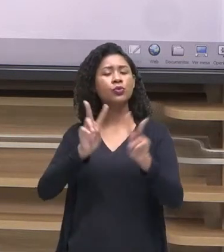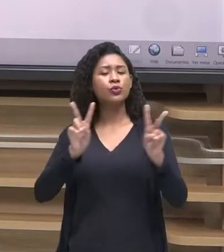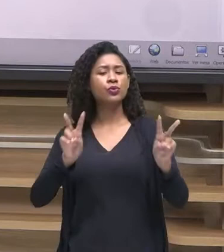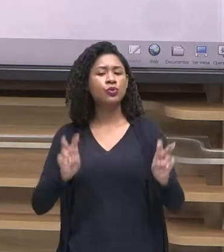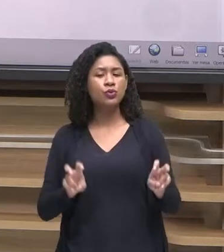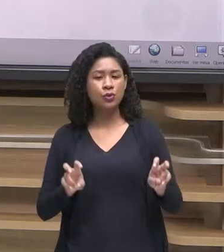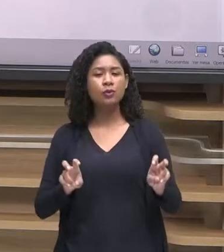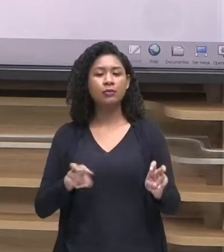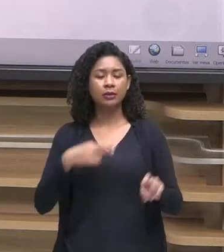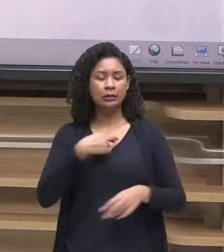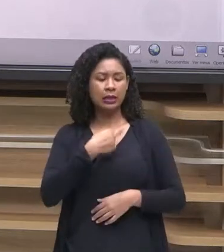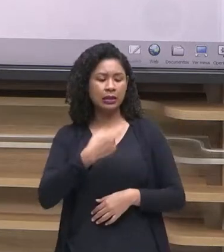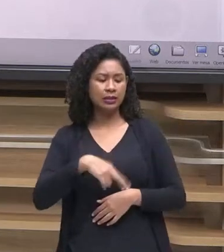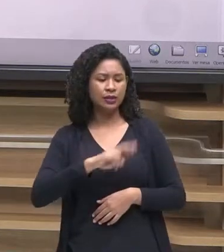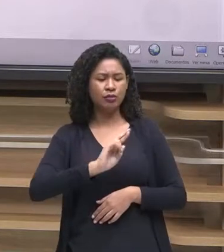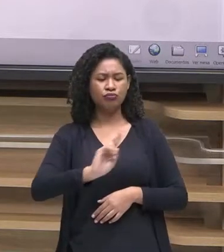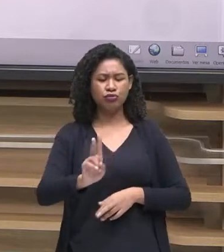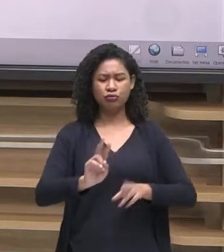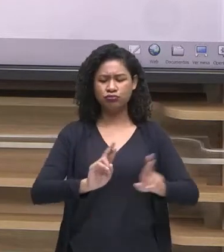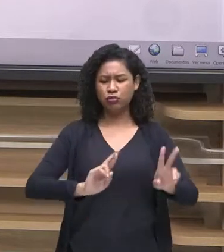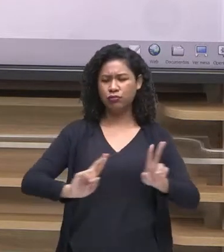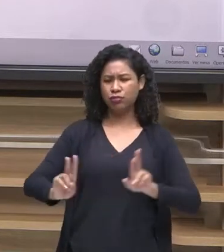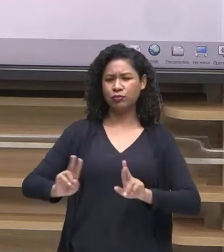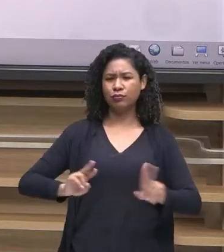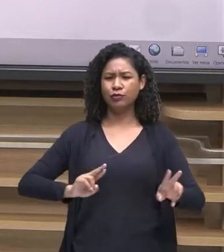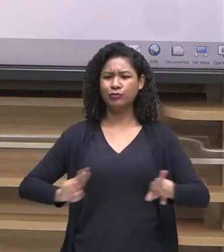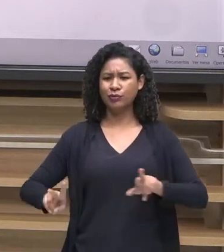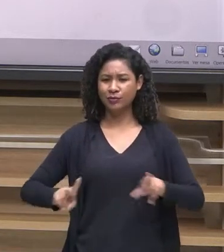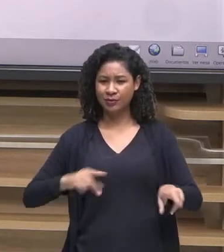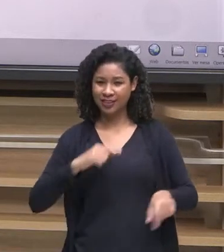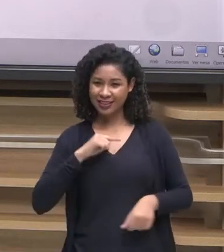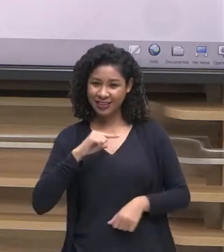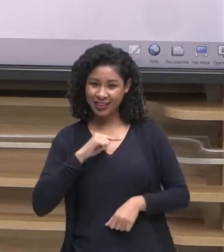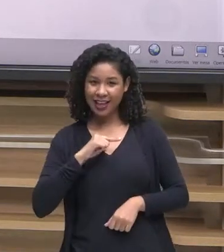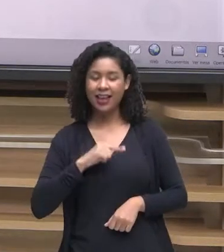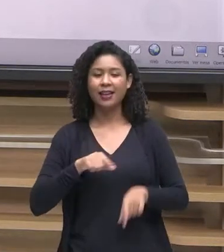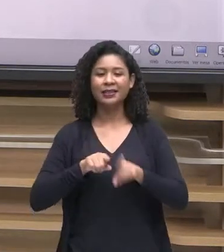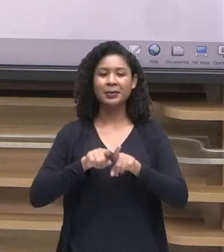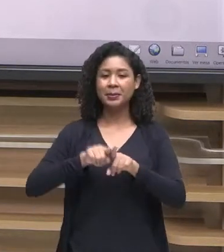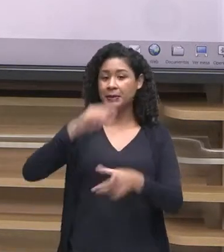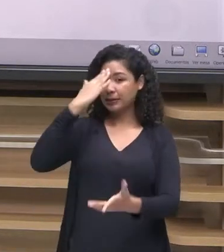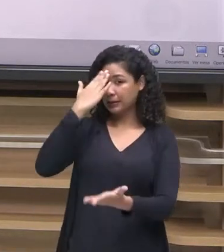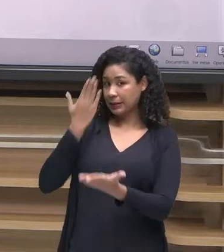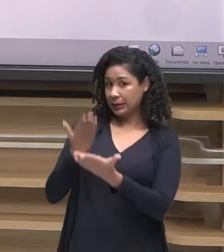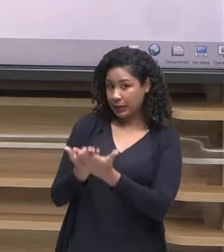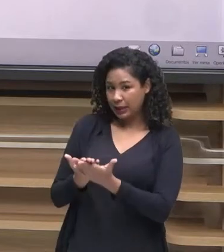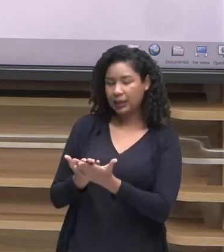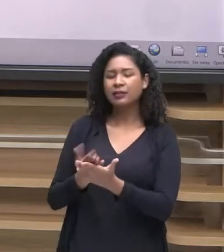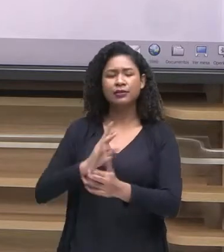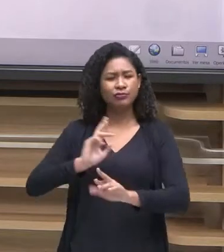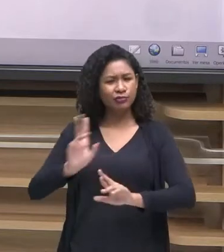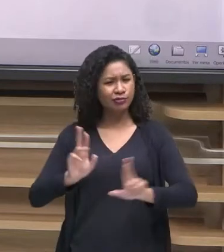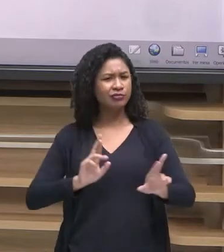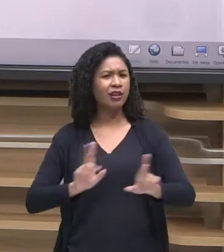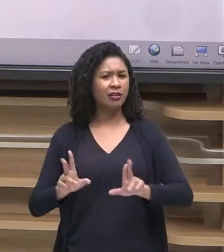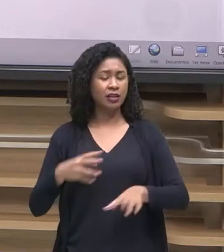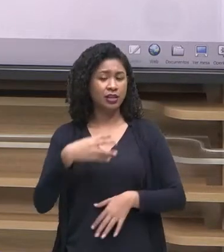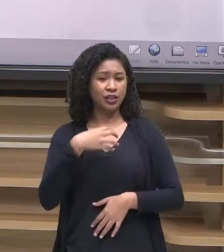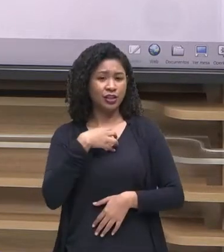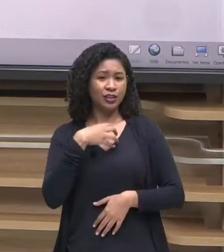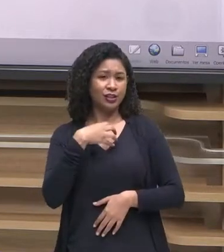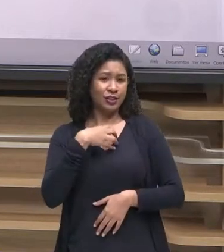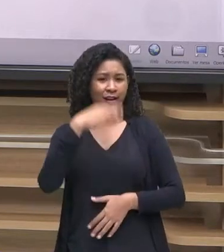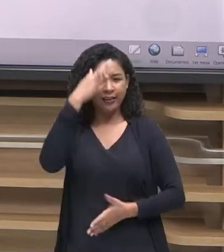diversidade religiosa, ou seja, da diversidade de crenças, de religiões, que tem sua maneira de expressar a sua fé,